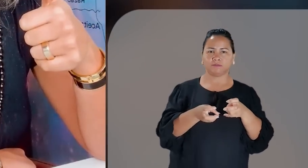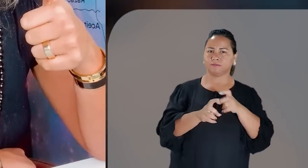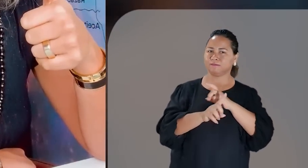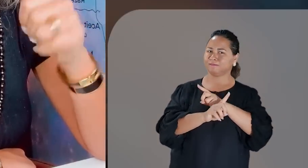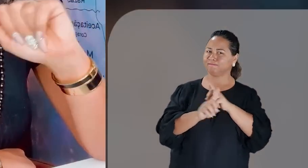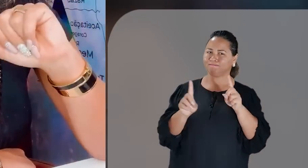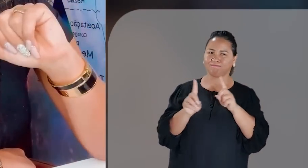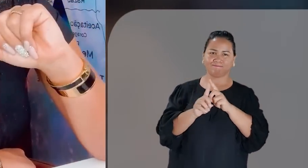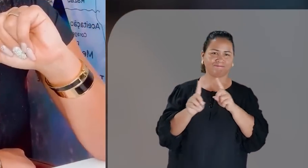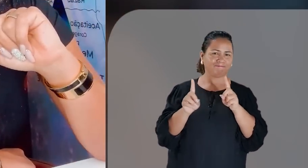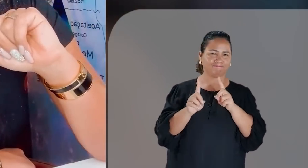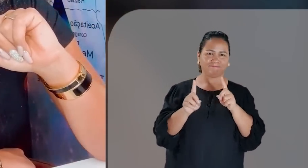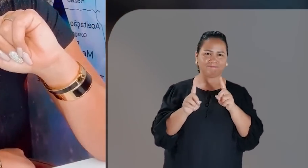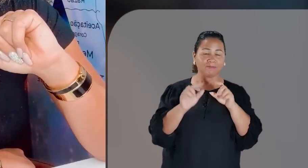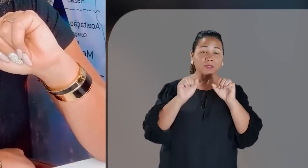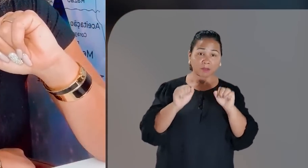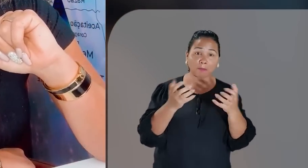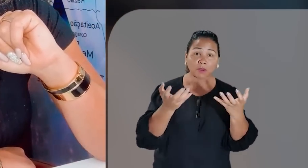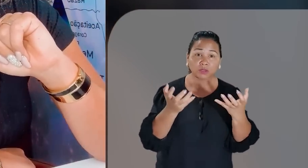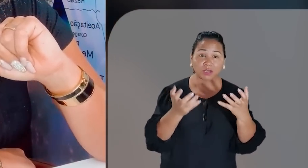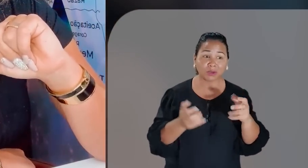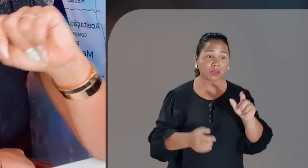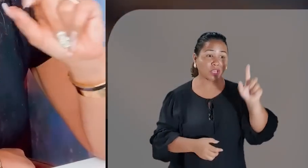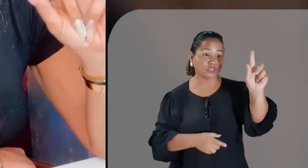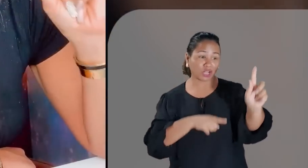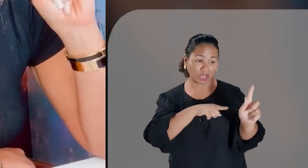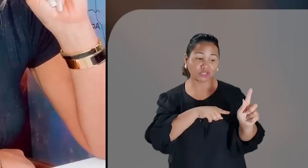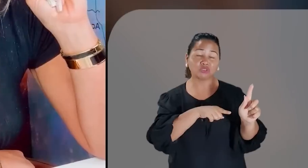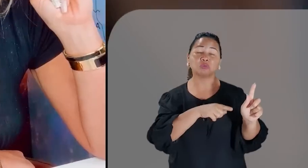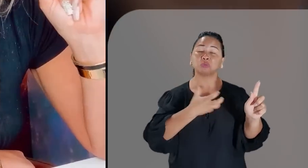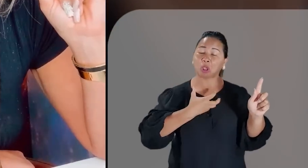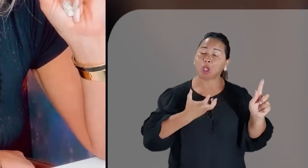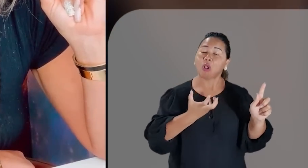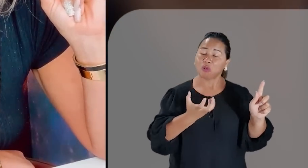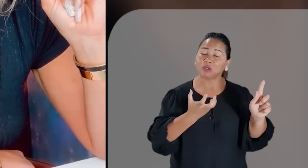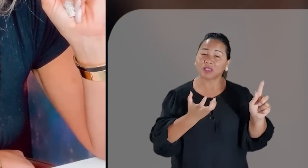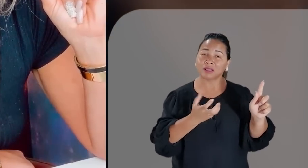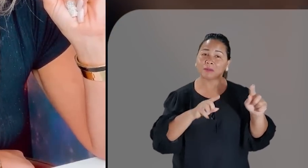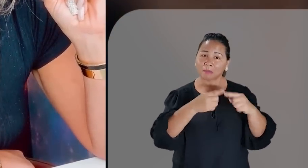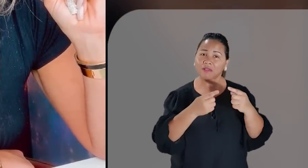coisa. Tem uma diferença bem grande. Então, quando você faz a pergunta...